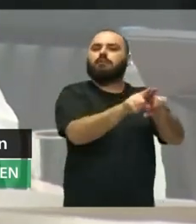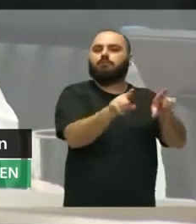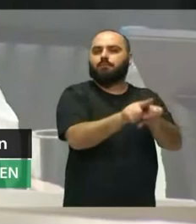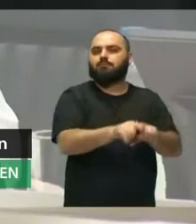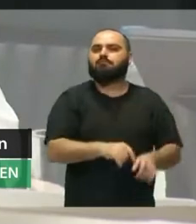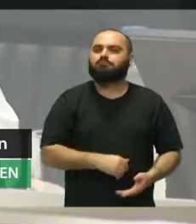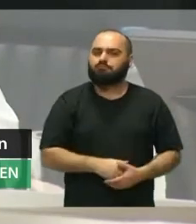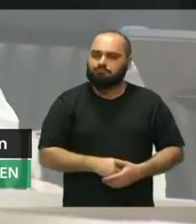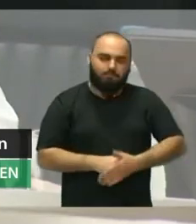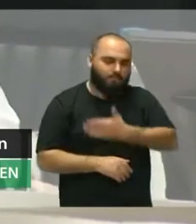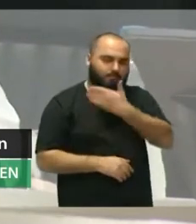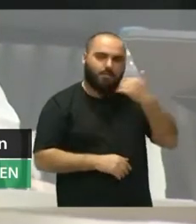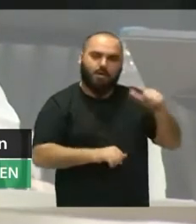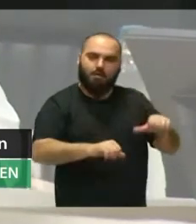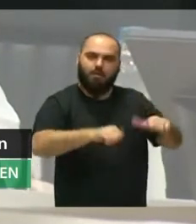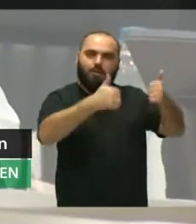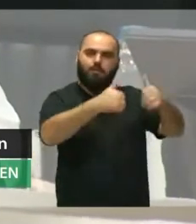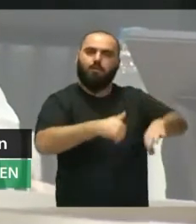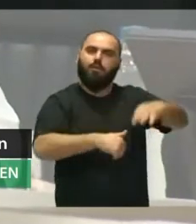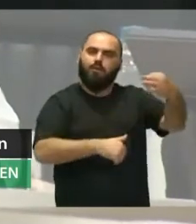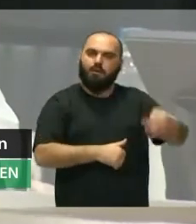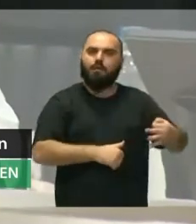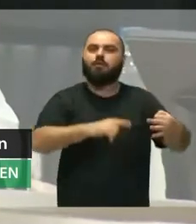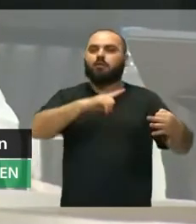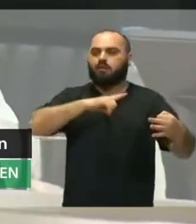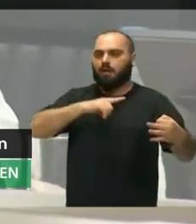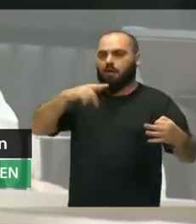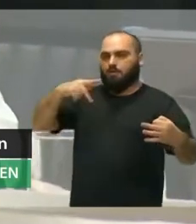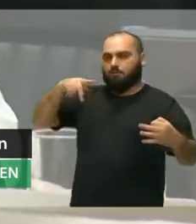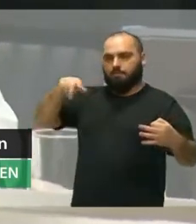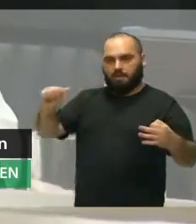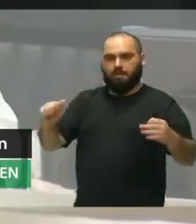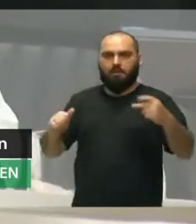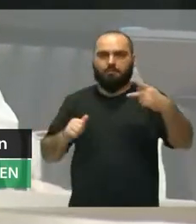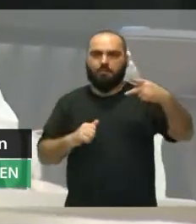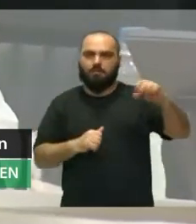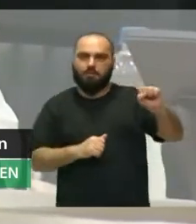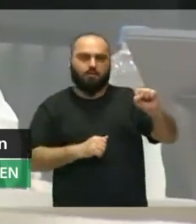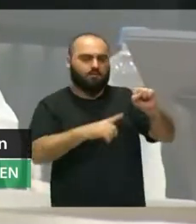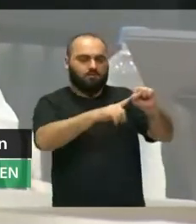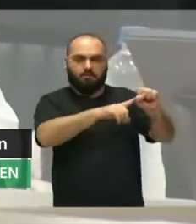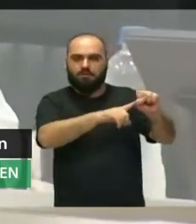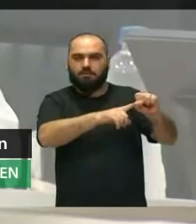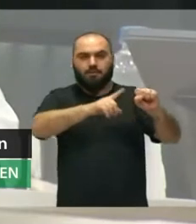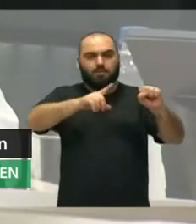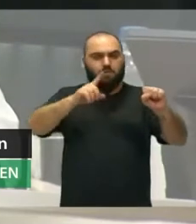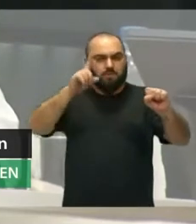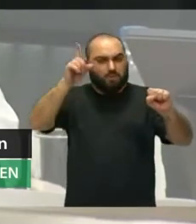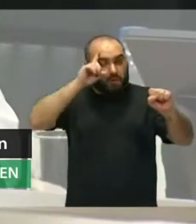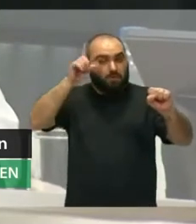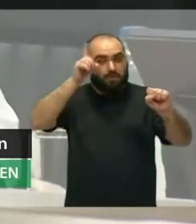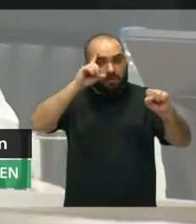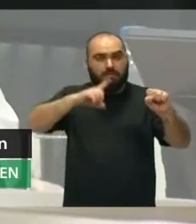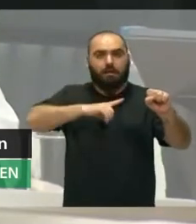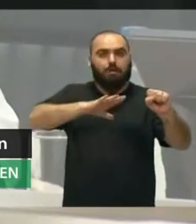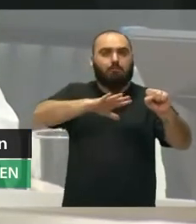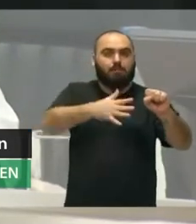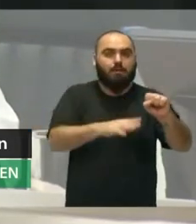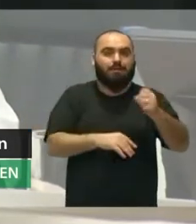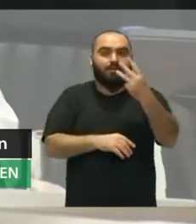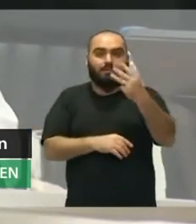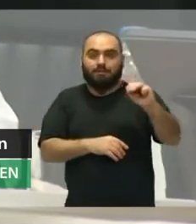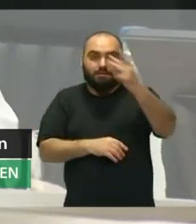nosso melhor. Temos um PA, um PS, um pronto-socorro amanhecendo todos os dias com uma média de 30